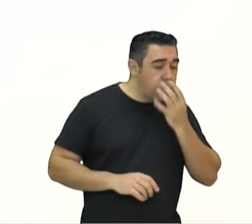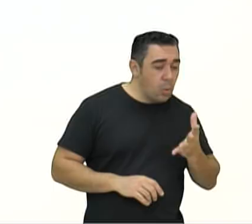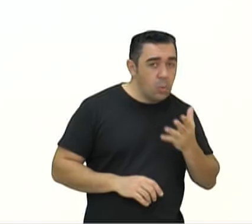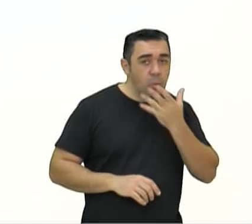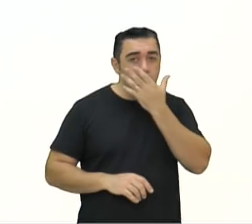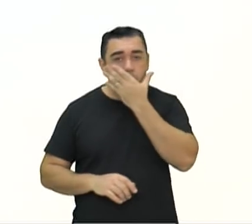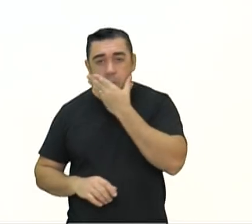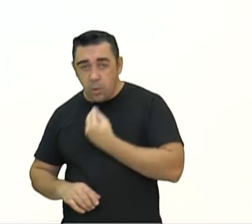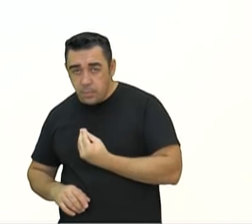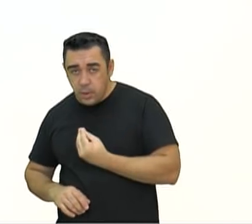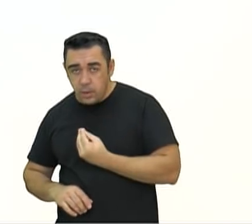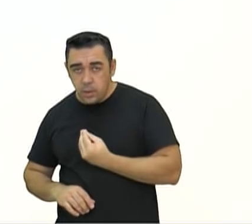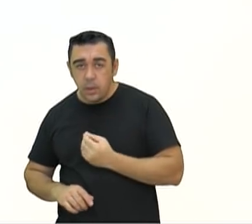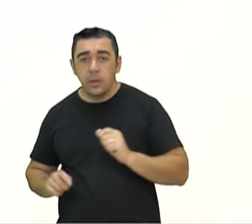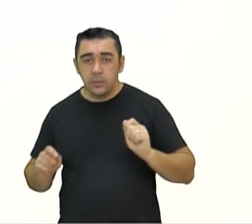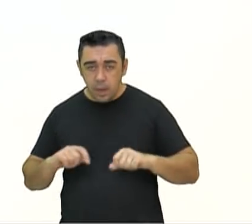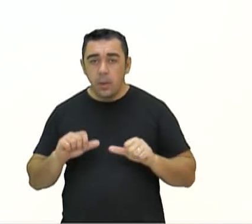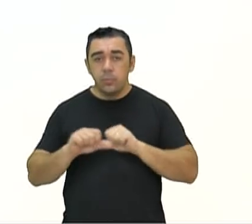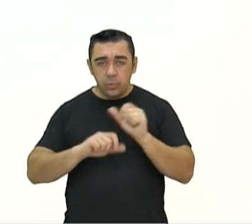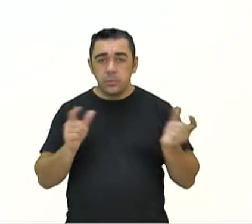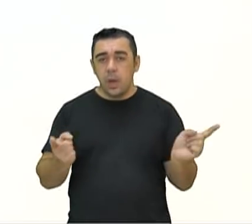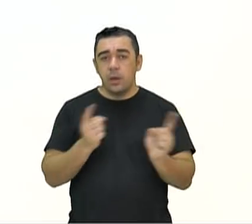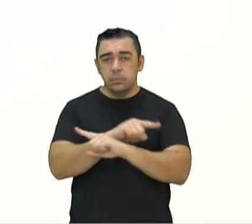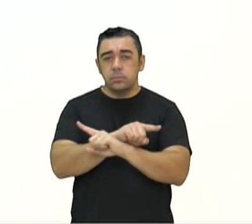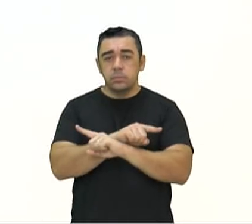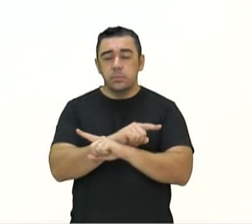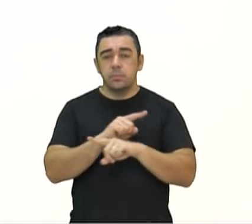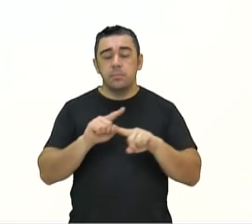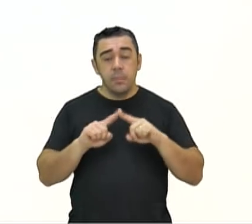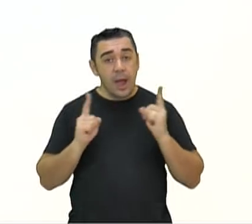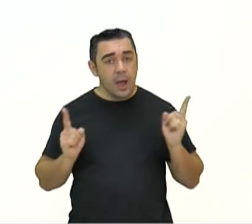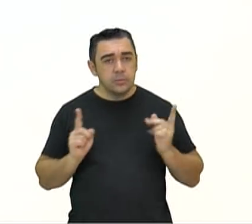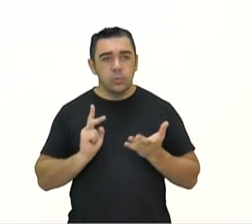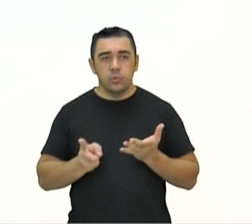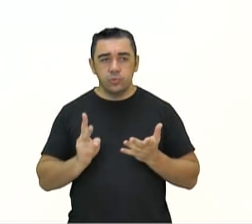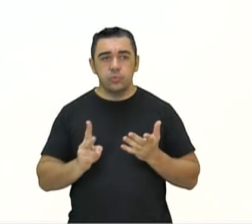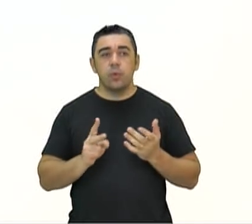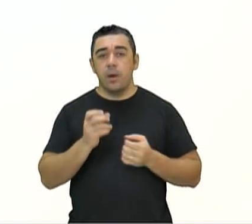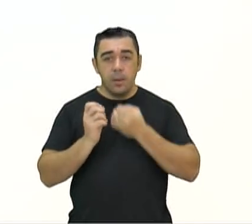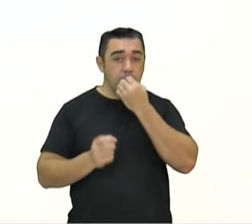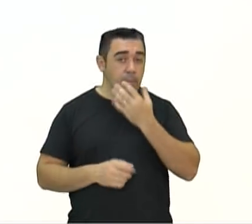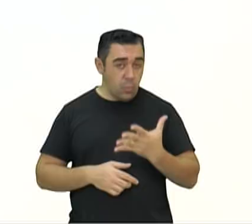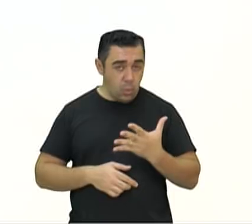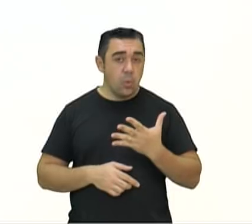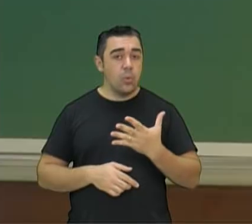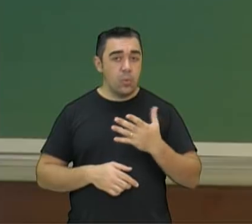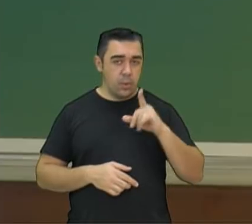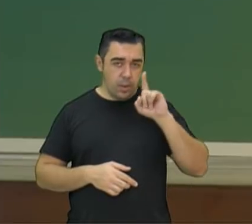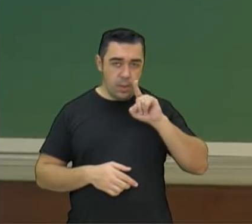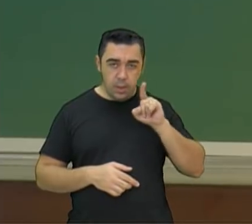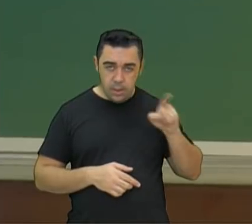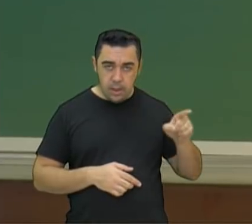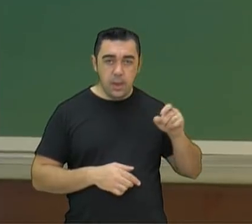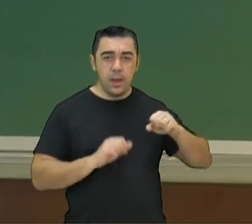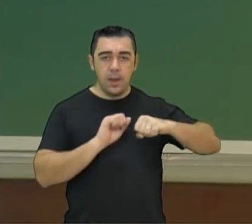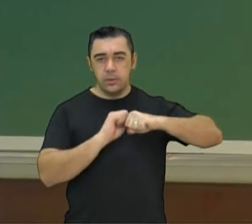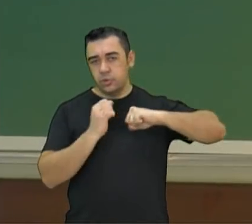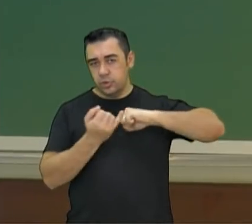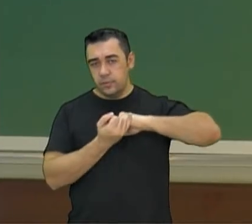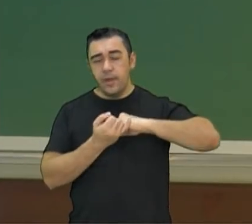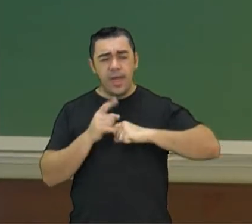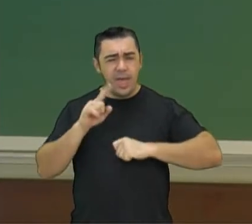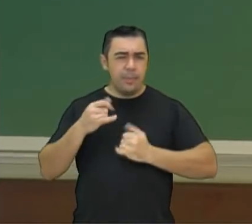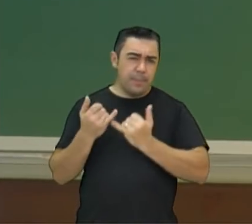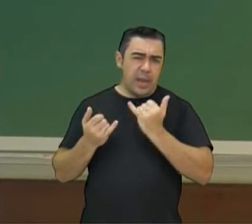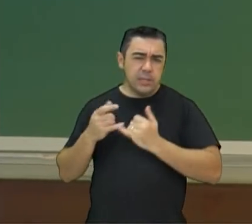um pouco o sentido da frase, né? Embora aqui nessa situação fique muito similar, né? Mas